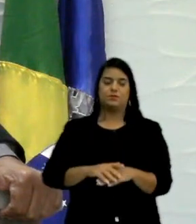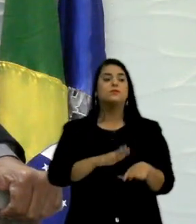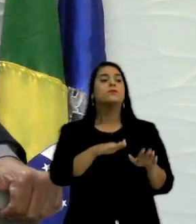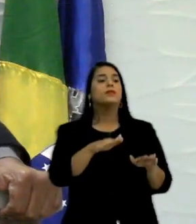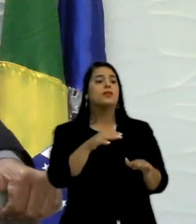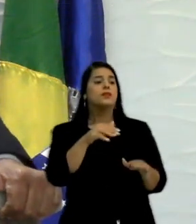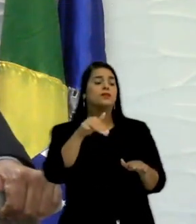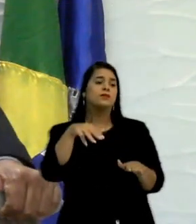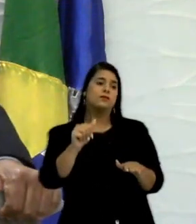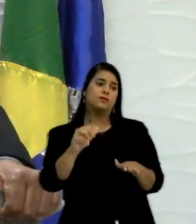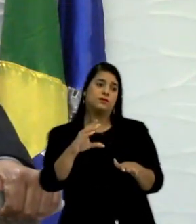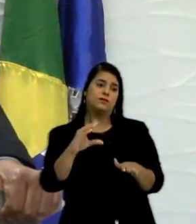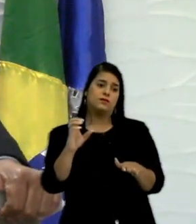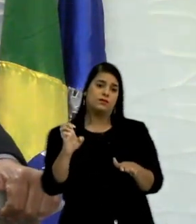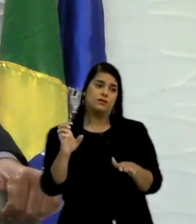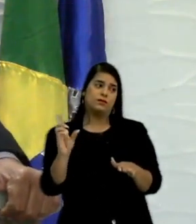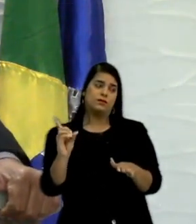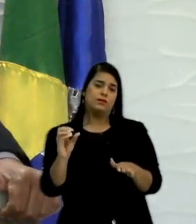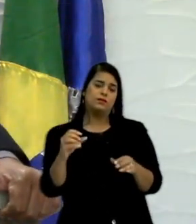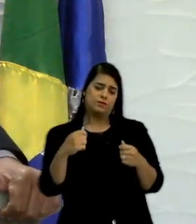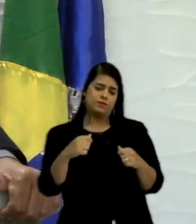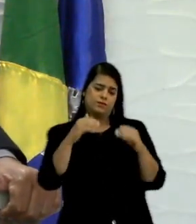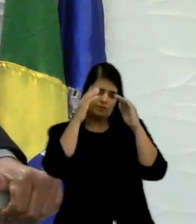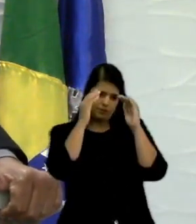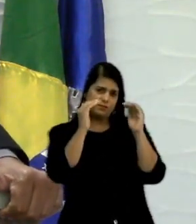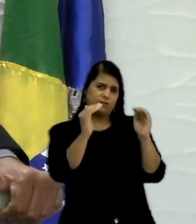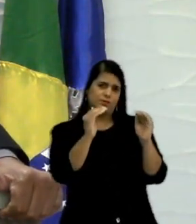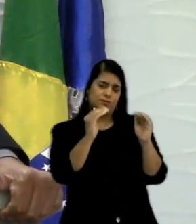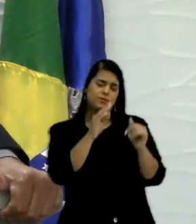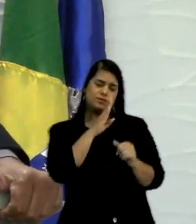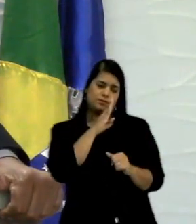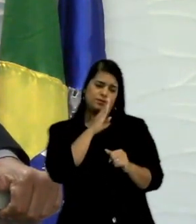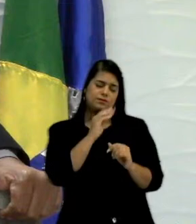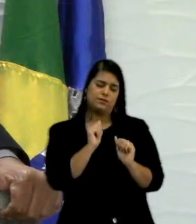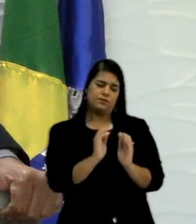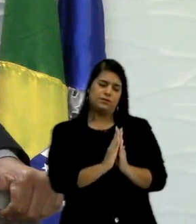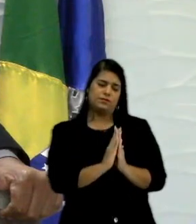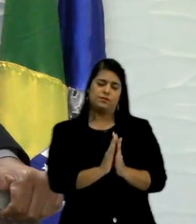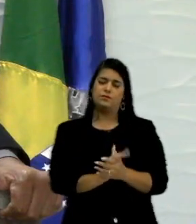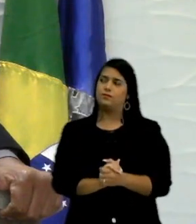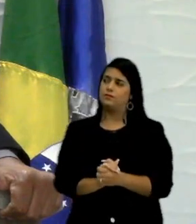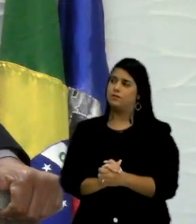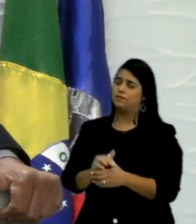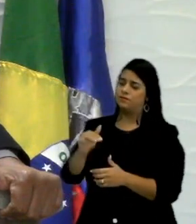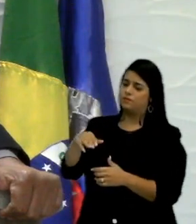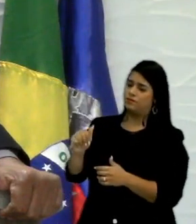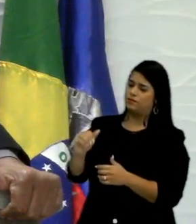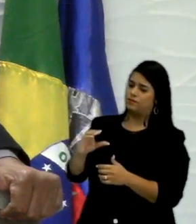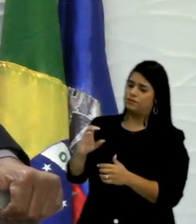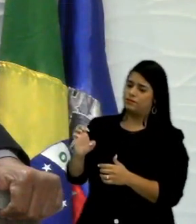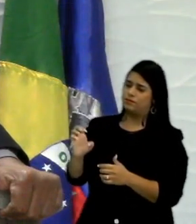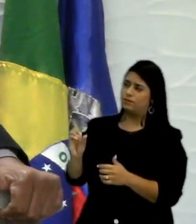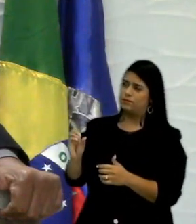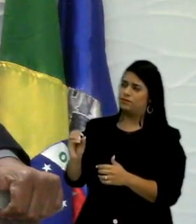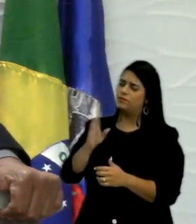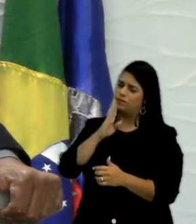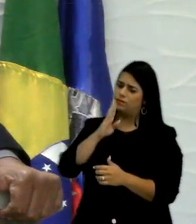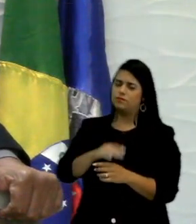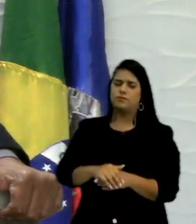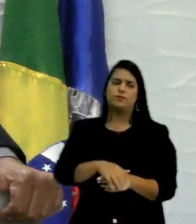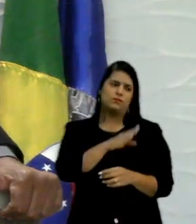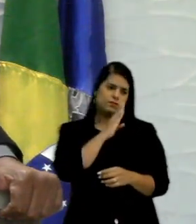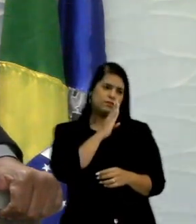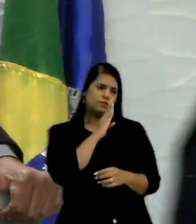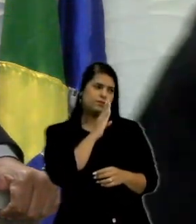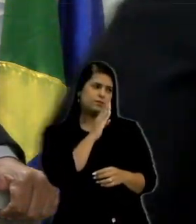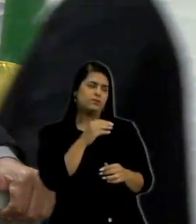tem que respeitar, ô, Vossa Excelência. Manda dona Macedo aí, fica calada. Por gentileza, tem educação, dona Macedo. Ah, pois fica caladinha. A senhora não